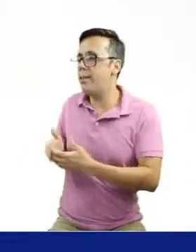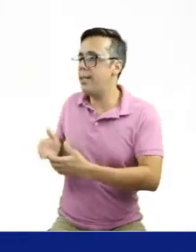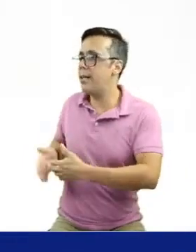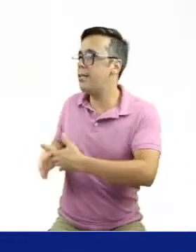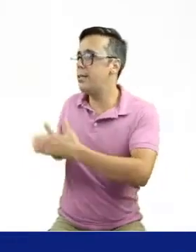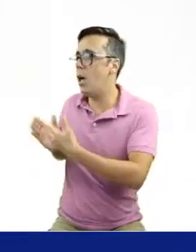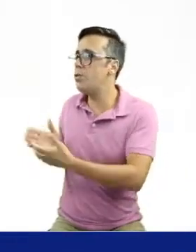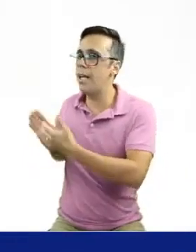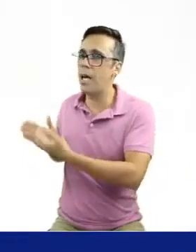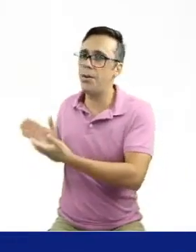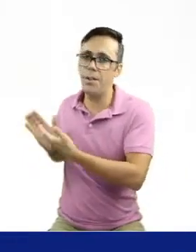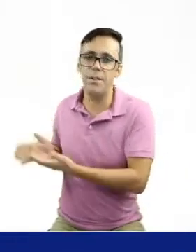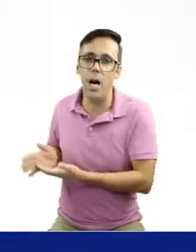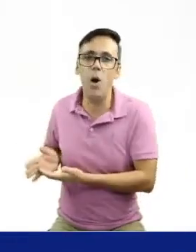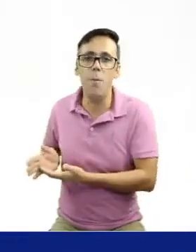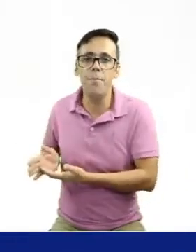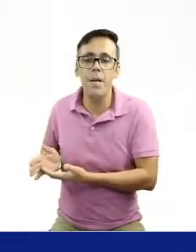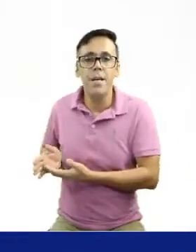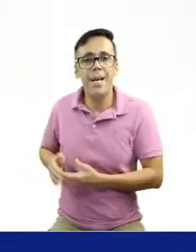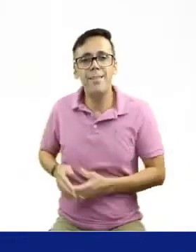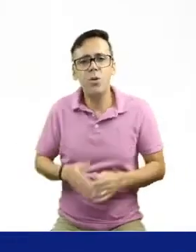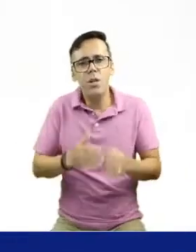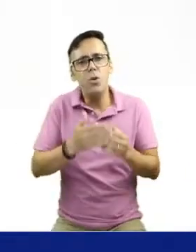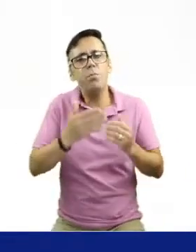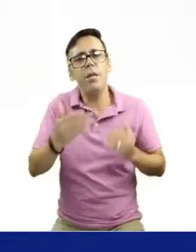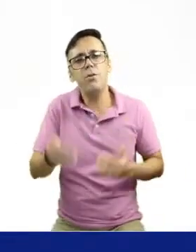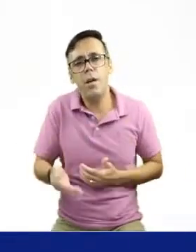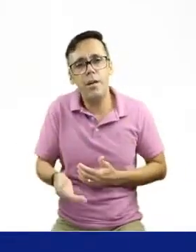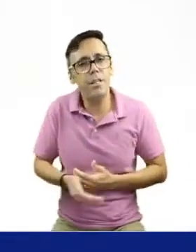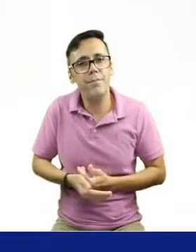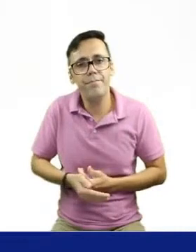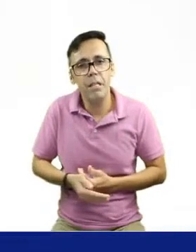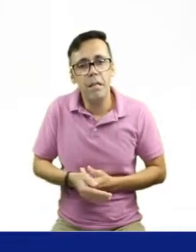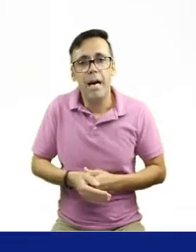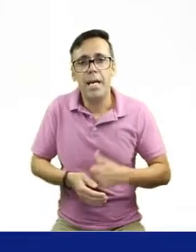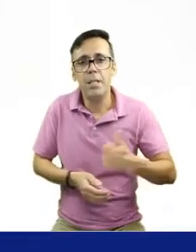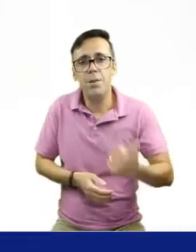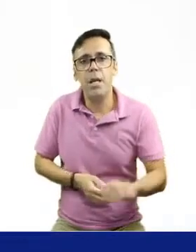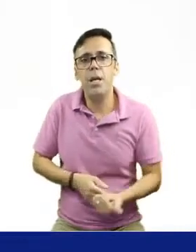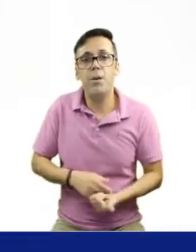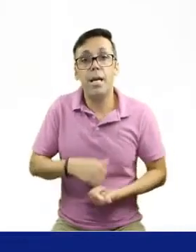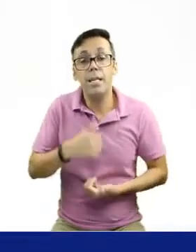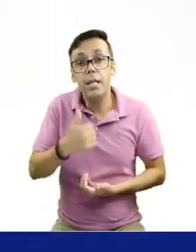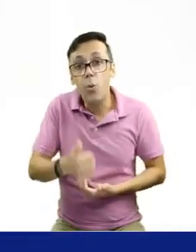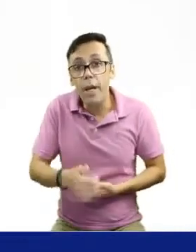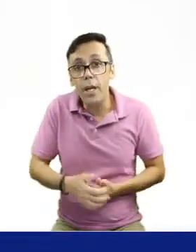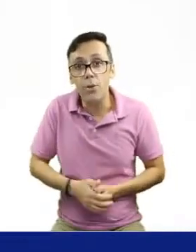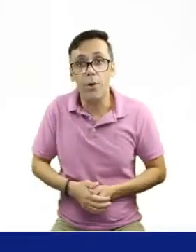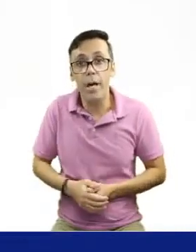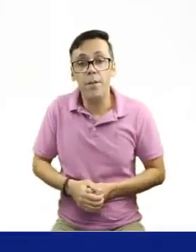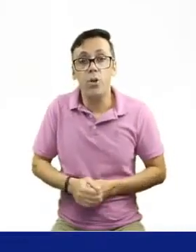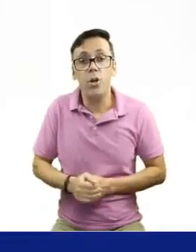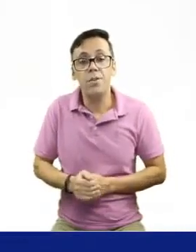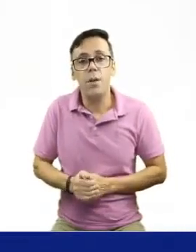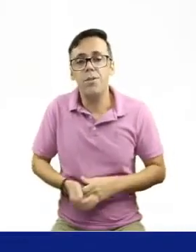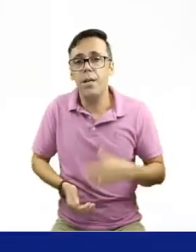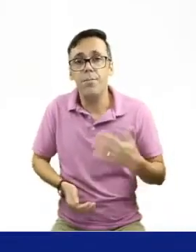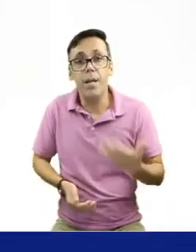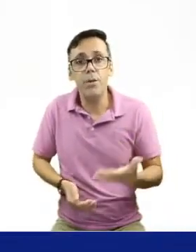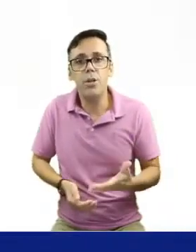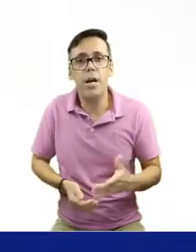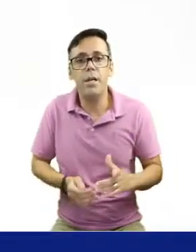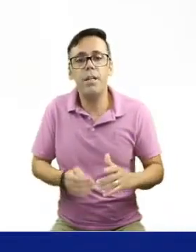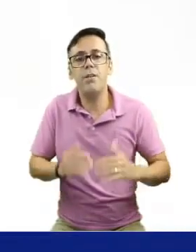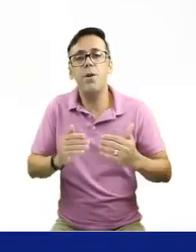quer dizer que se é o salário inicial quer dizer que eu tenho um plano de carreira a cada biênio a cada aqui com ele não é